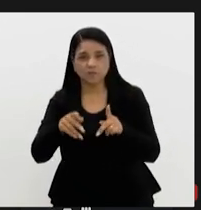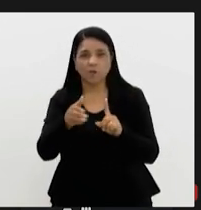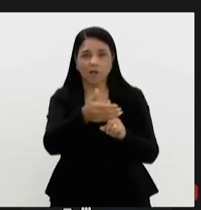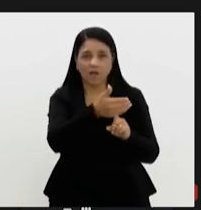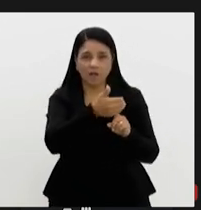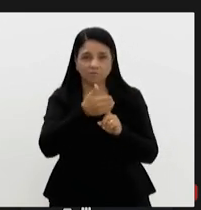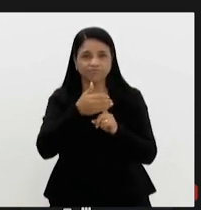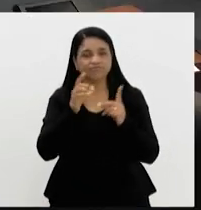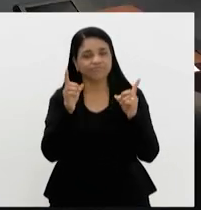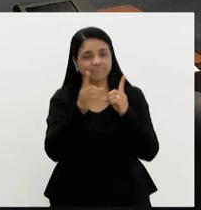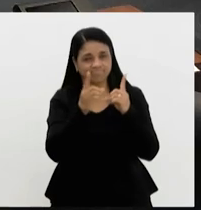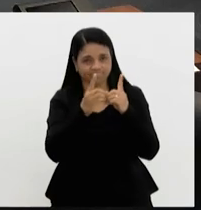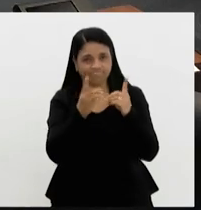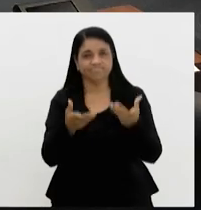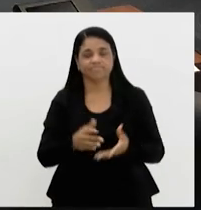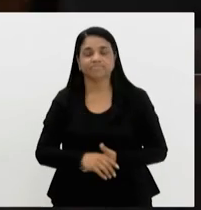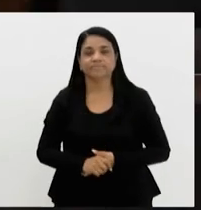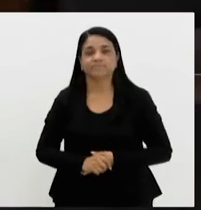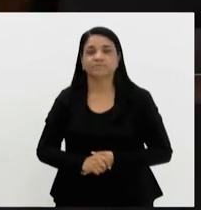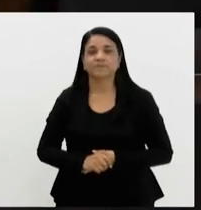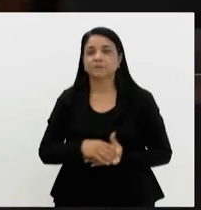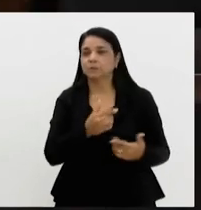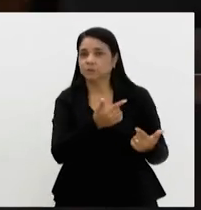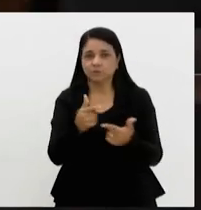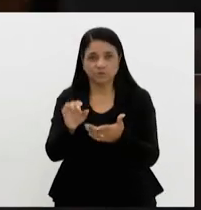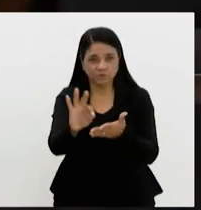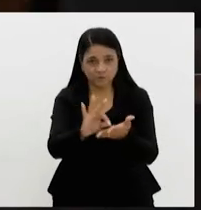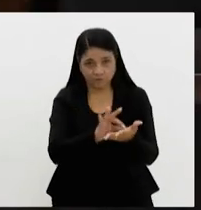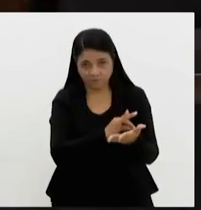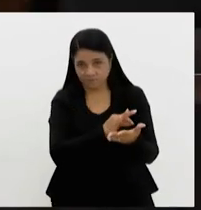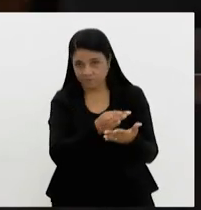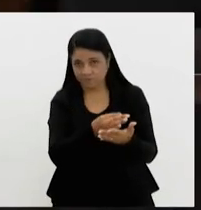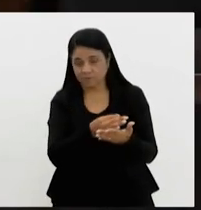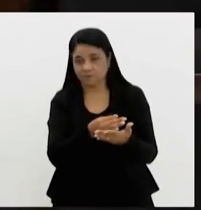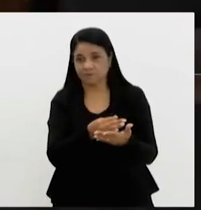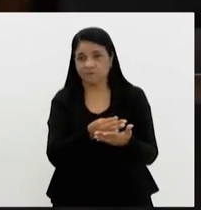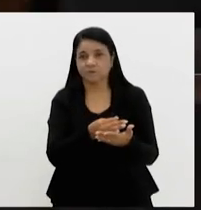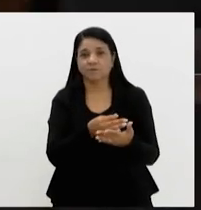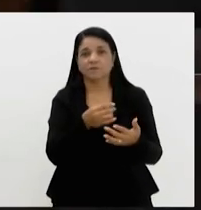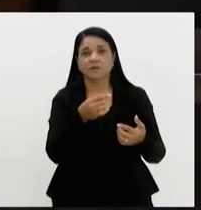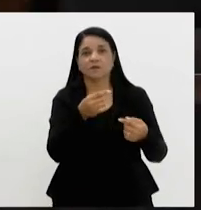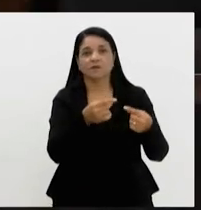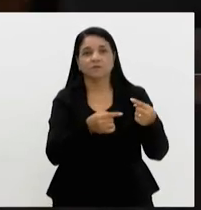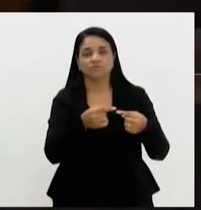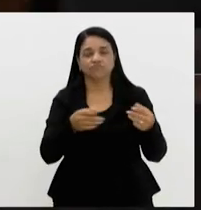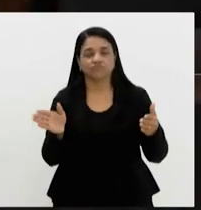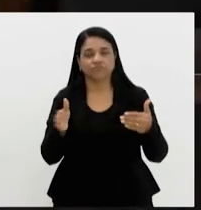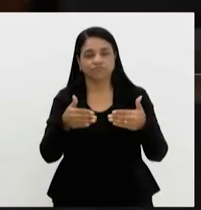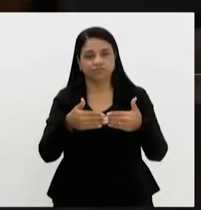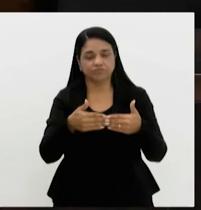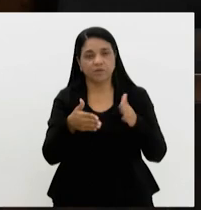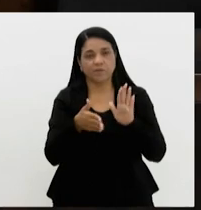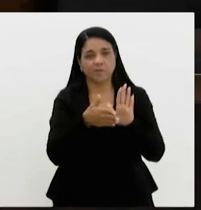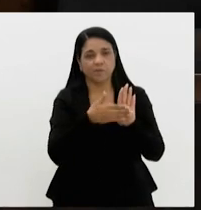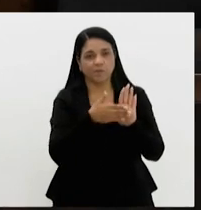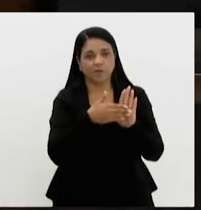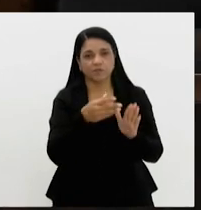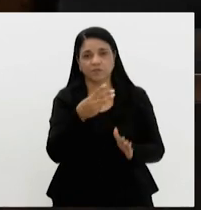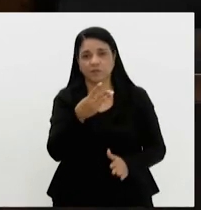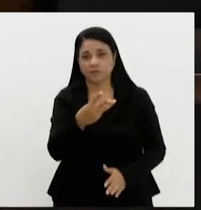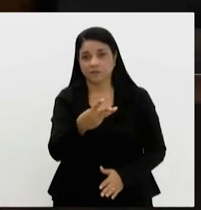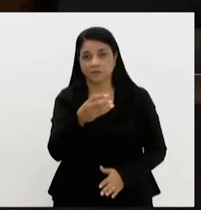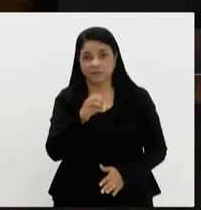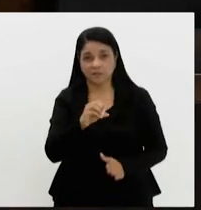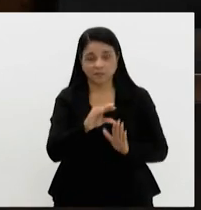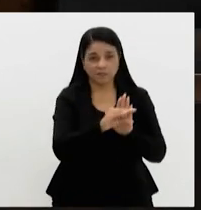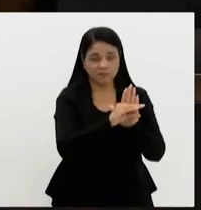Muito obrigado, Pedro. Não havendo mais oradores inscritos para discutir, encerrada a discussão, o presidente proposta recebeu 30